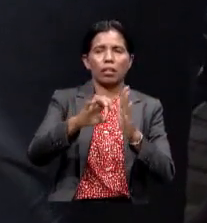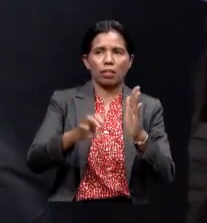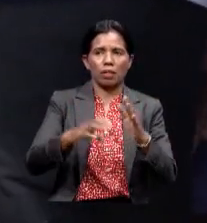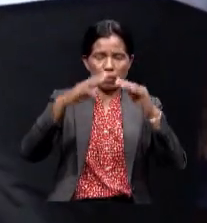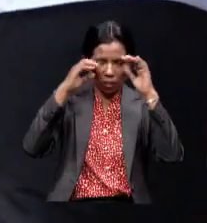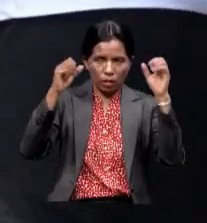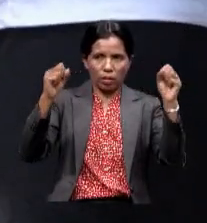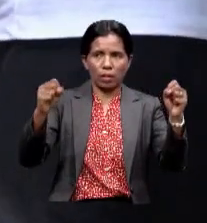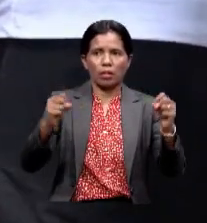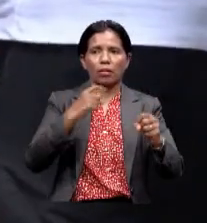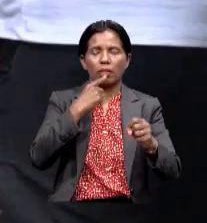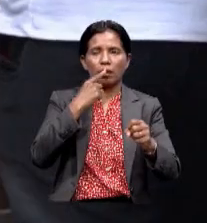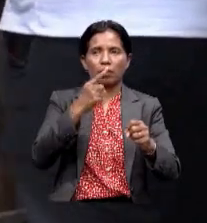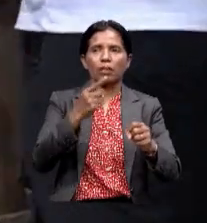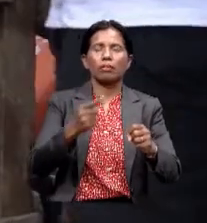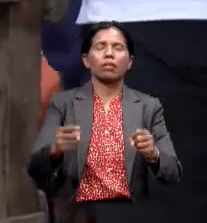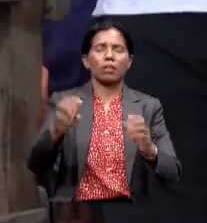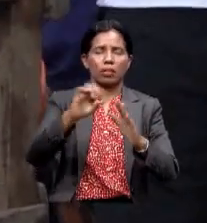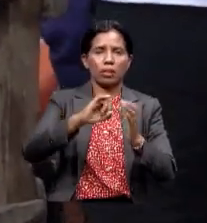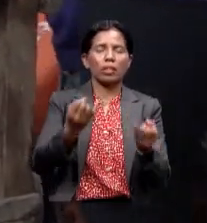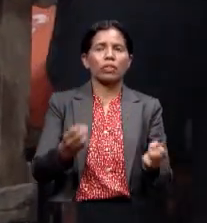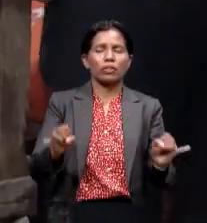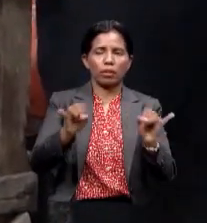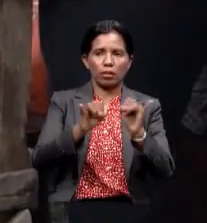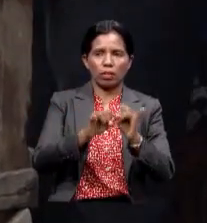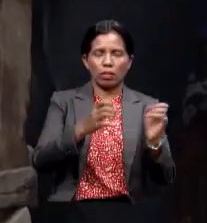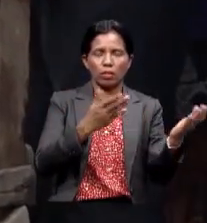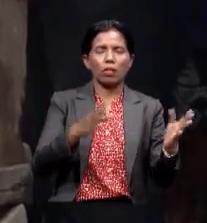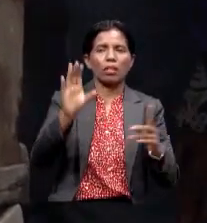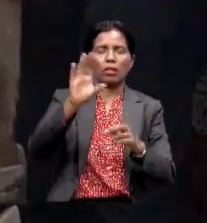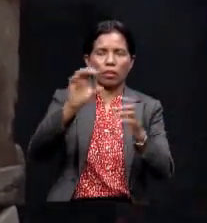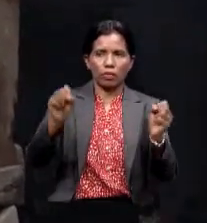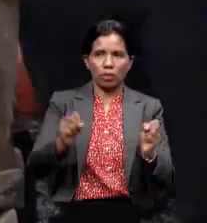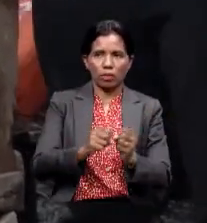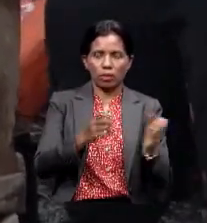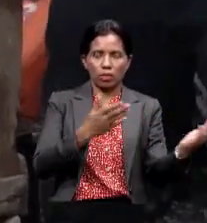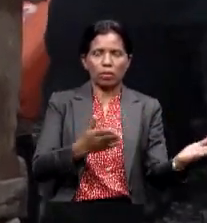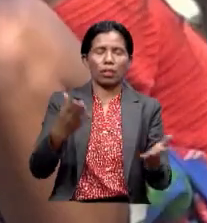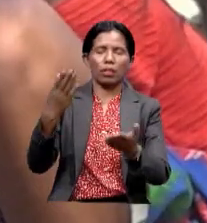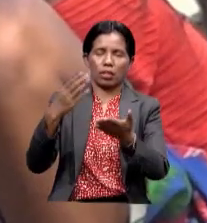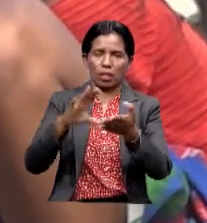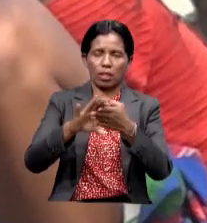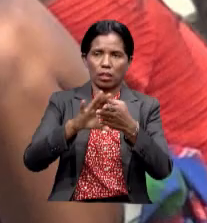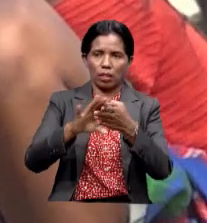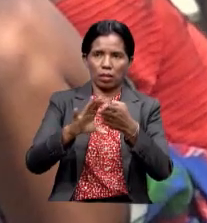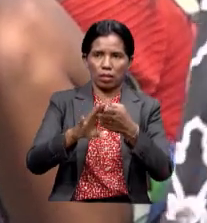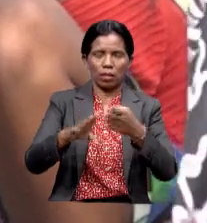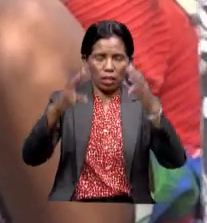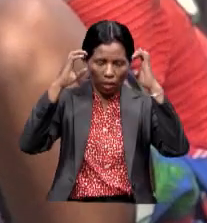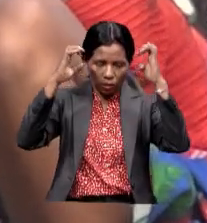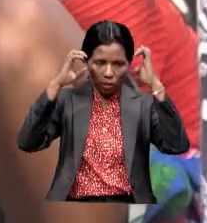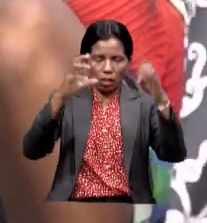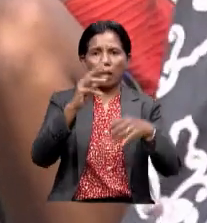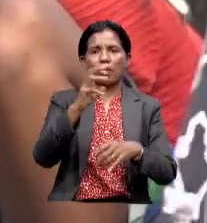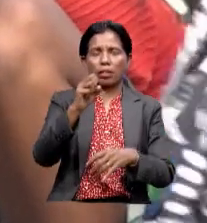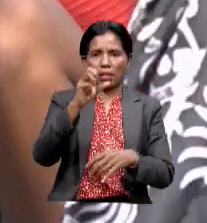e Autoridade de Assunto Reforço Institucional orienta que era chefe Xuco a Tuhatama pedido para Secretário Regional de Educação e Solidariedade